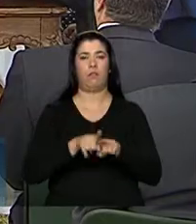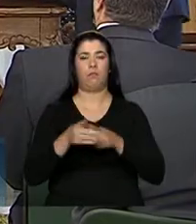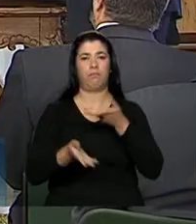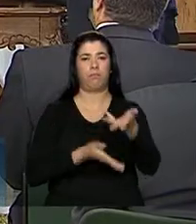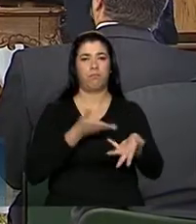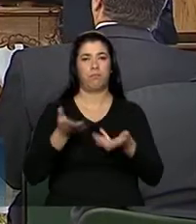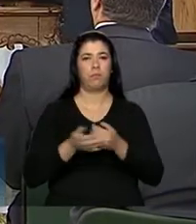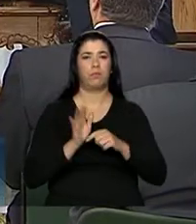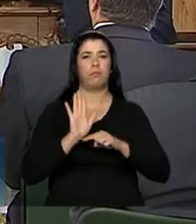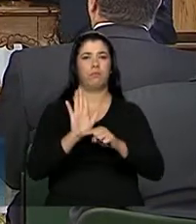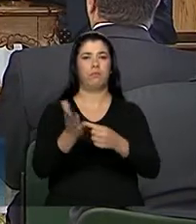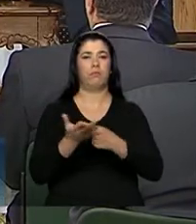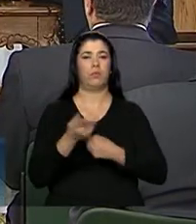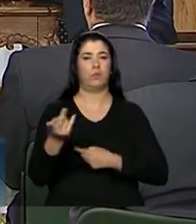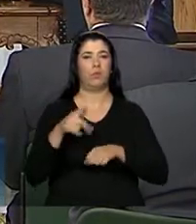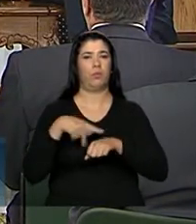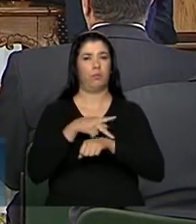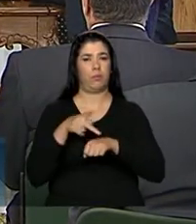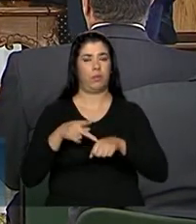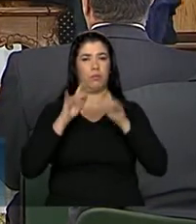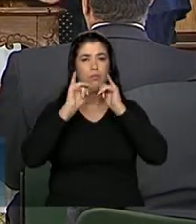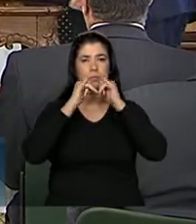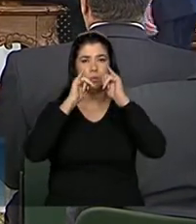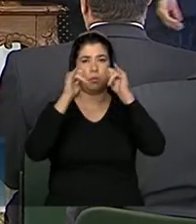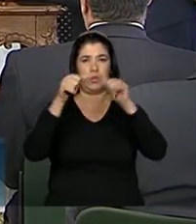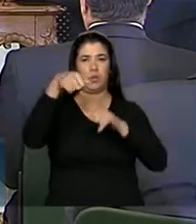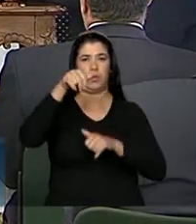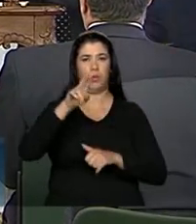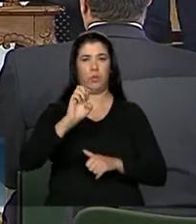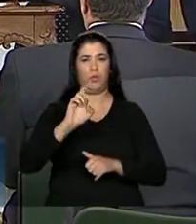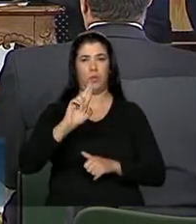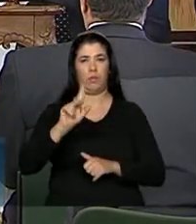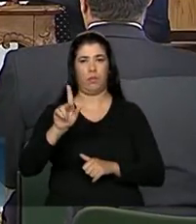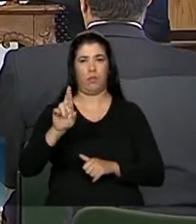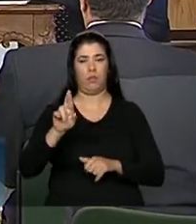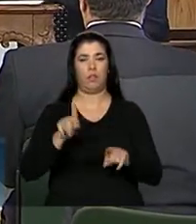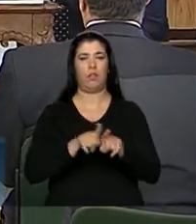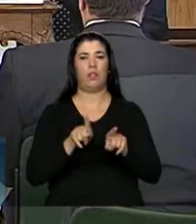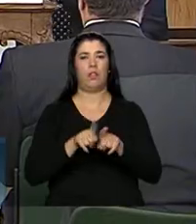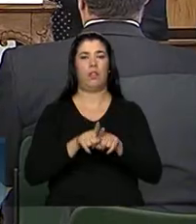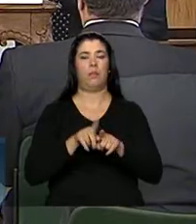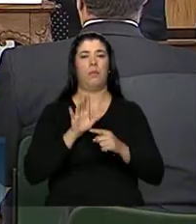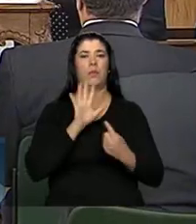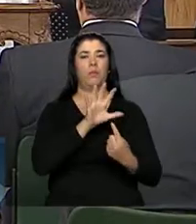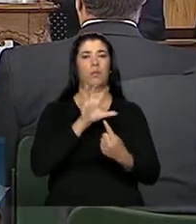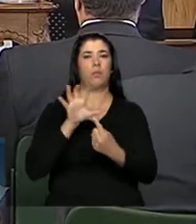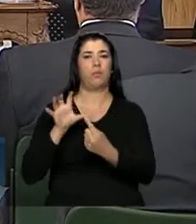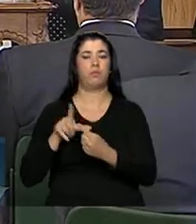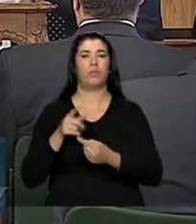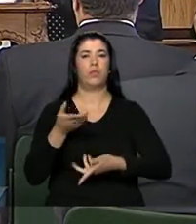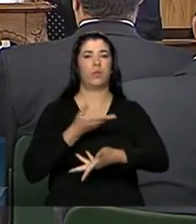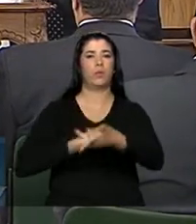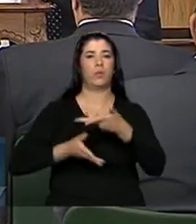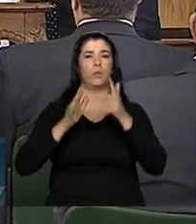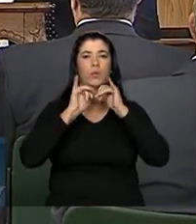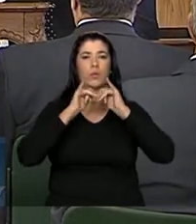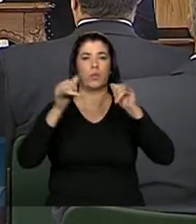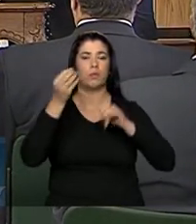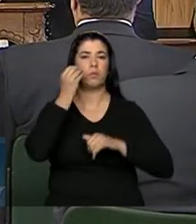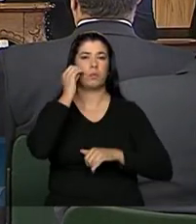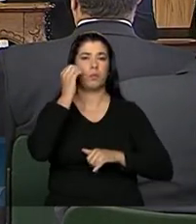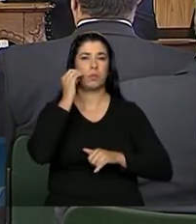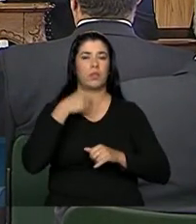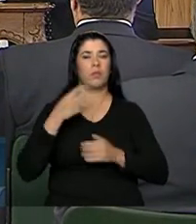desenvolver cooperação bilateral na área de energia nuclear por intermédio de troca de dados,